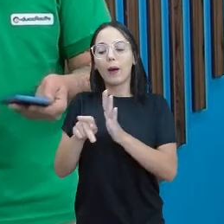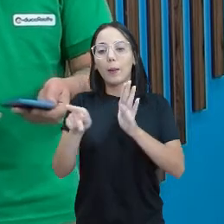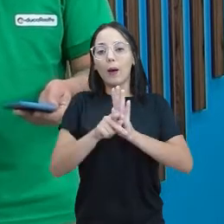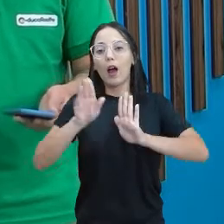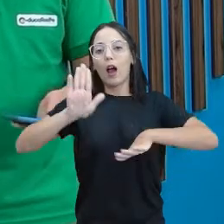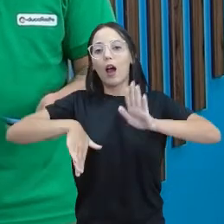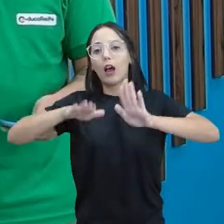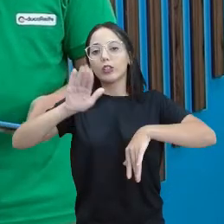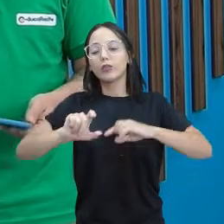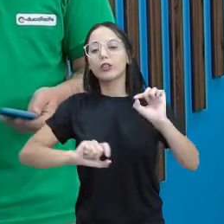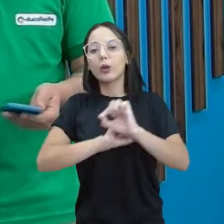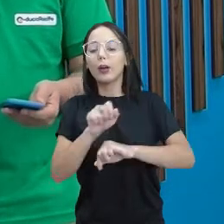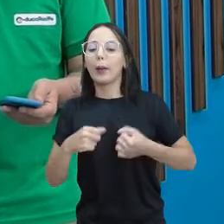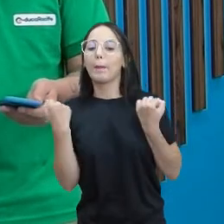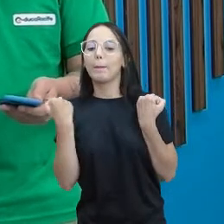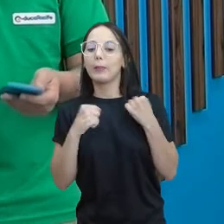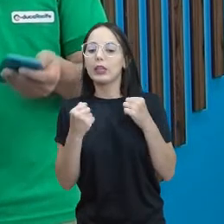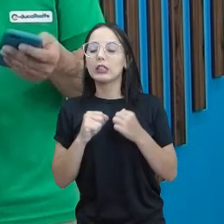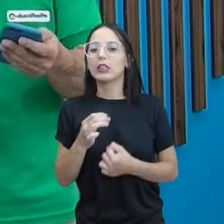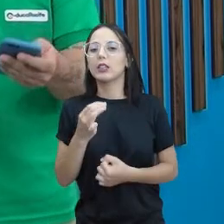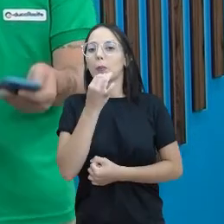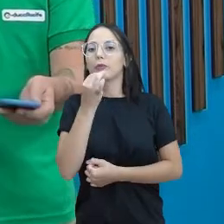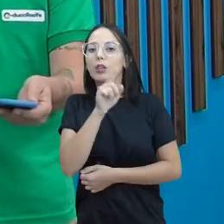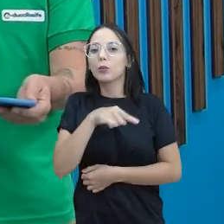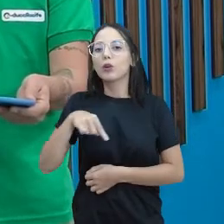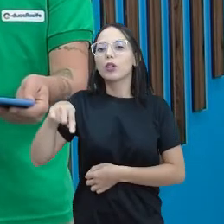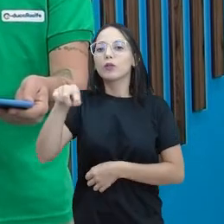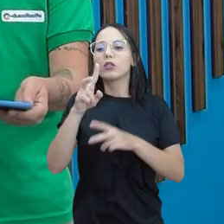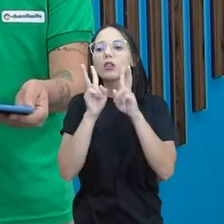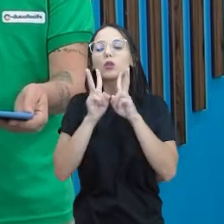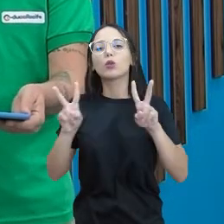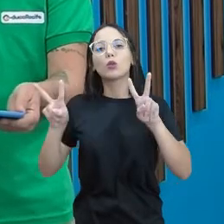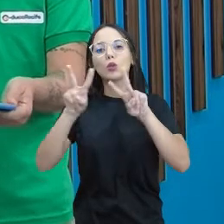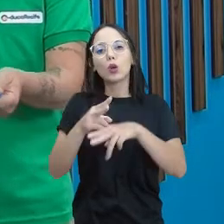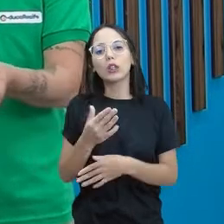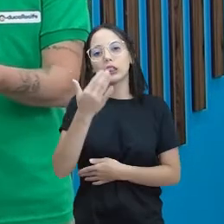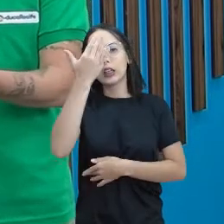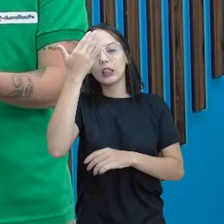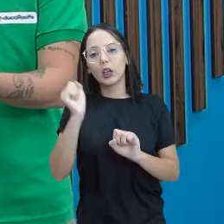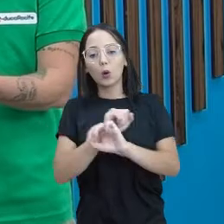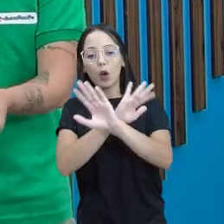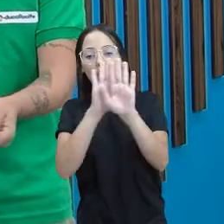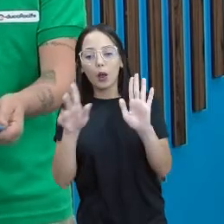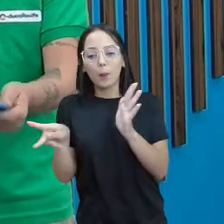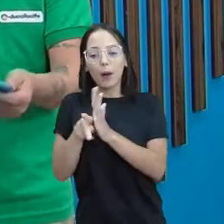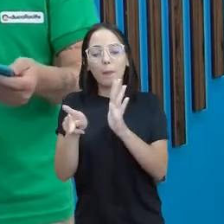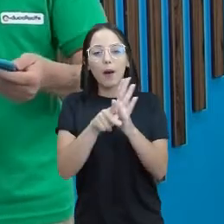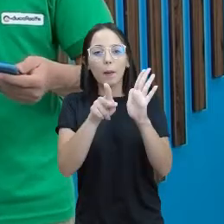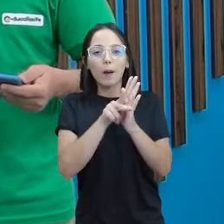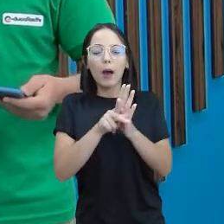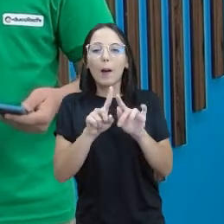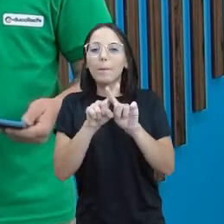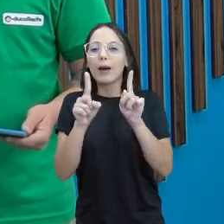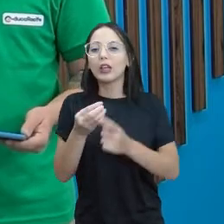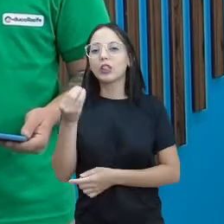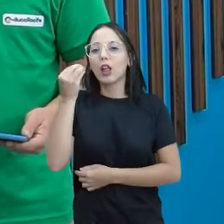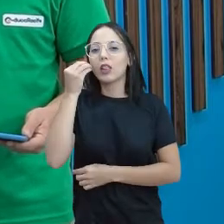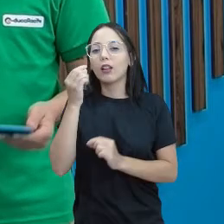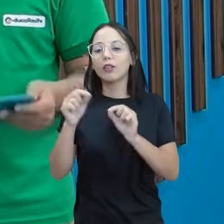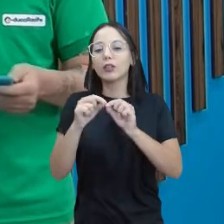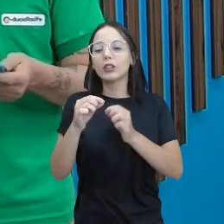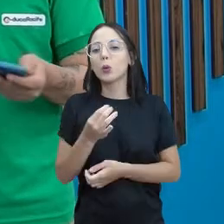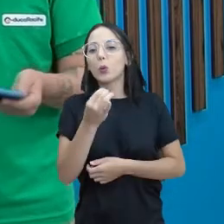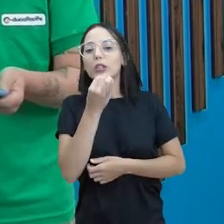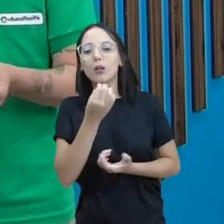muitas vezes, elas precisam que você olhe da maneira como ela está vista como propriedade mas a gente tente fazer um